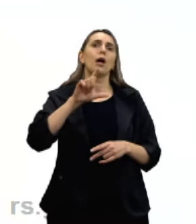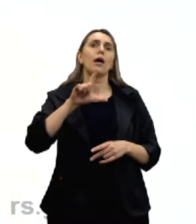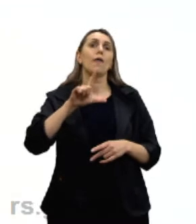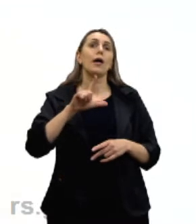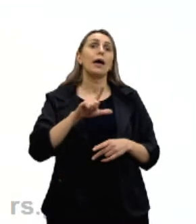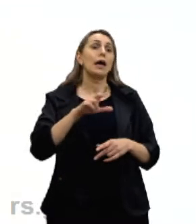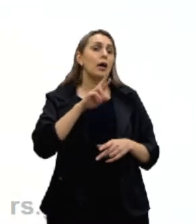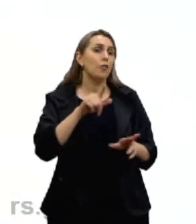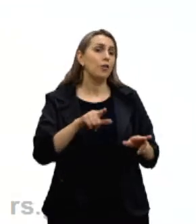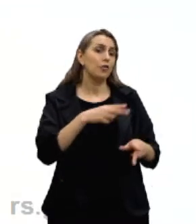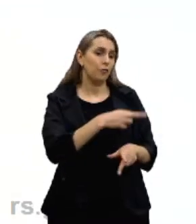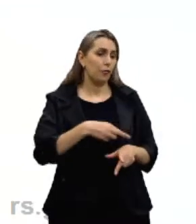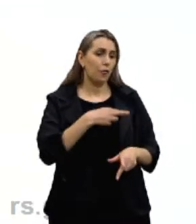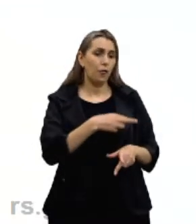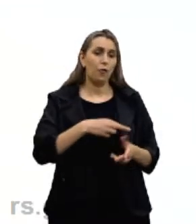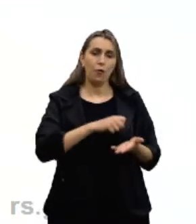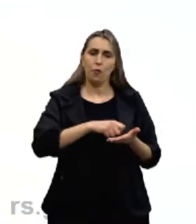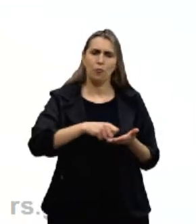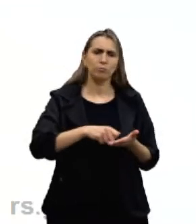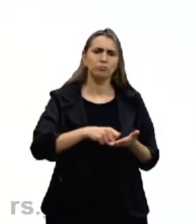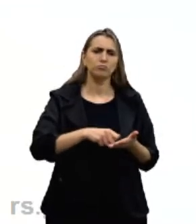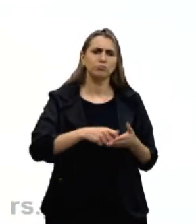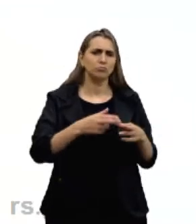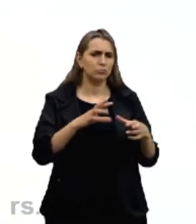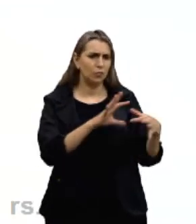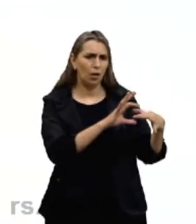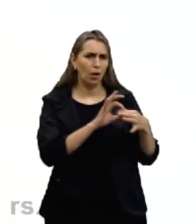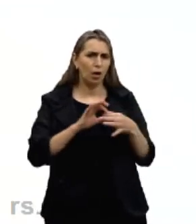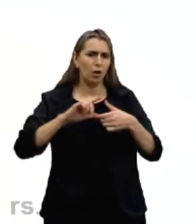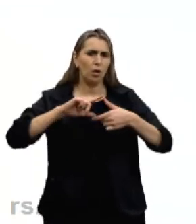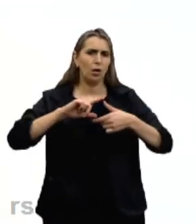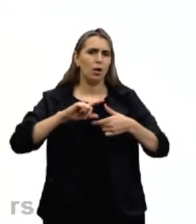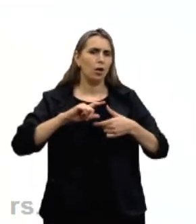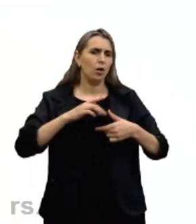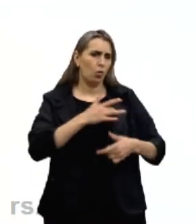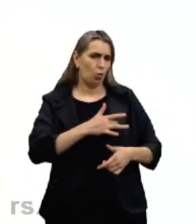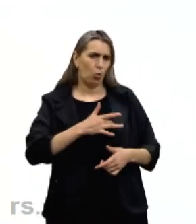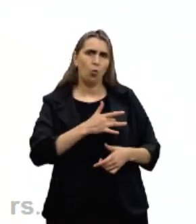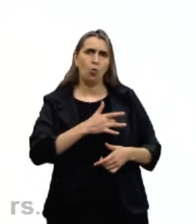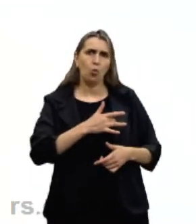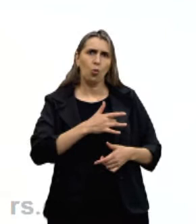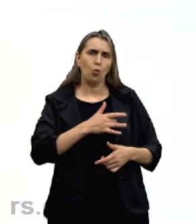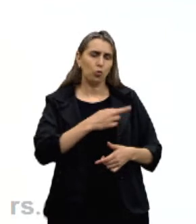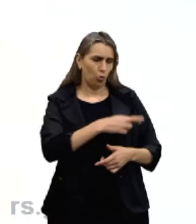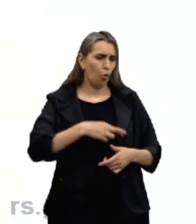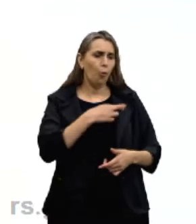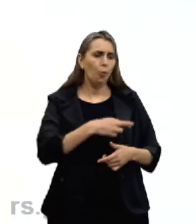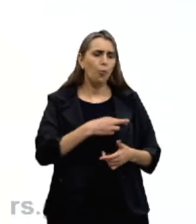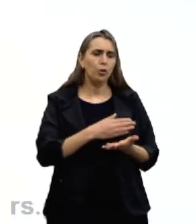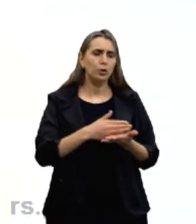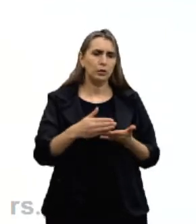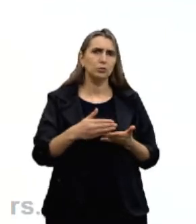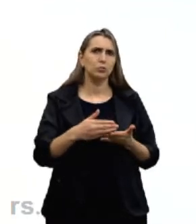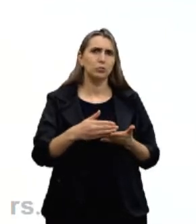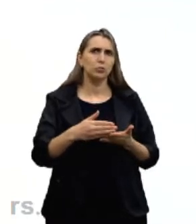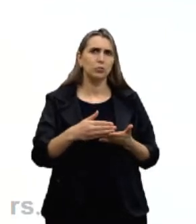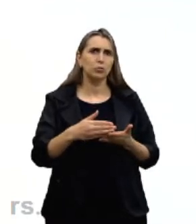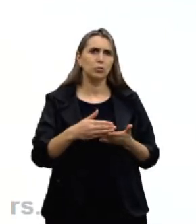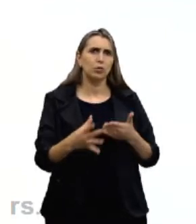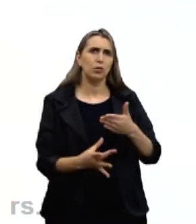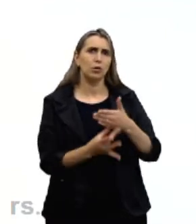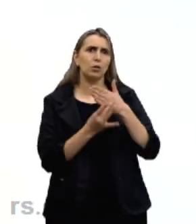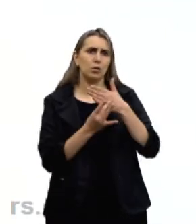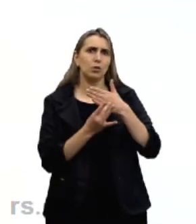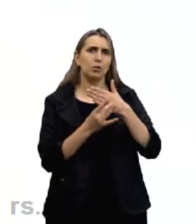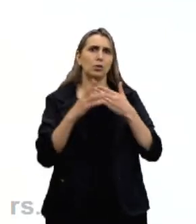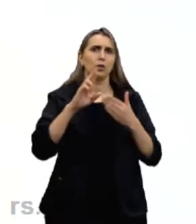escrever um romance que para muitos E aí tá no contexto do Romantismo já é o início aqui do Realismo né já